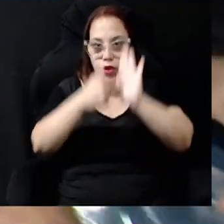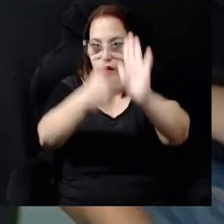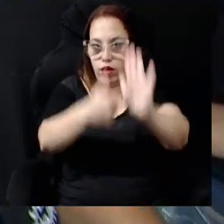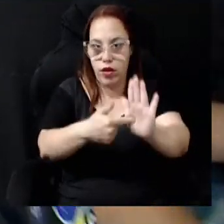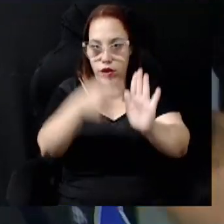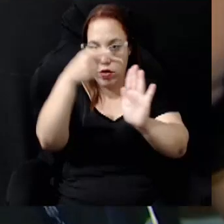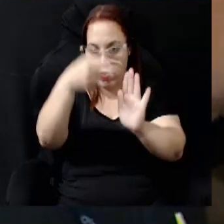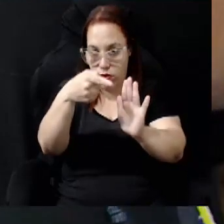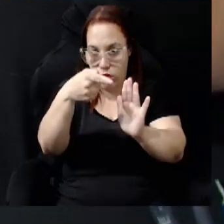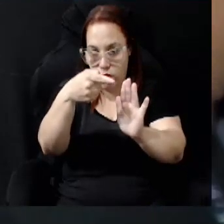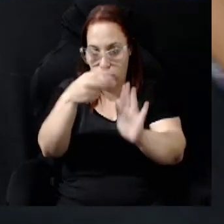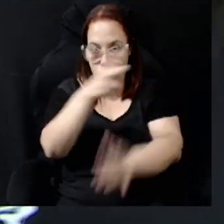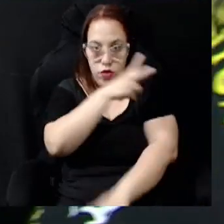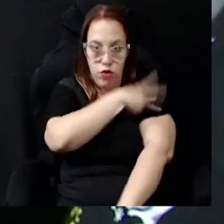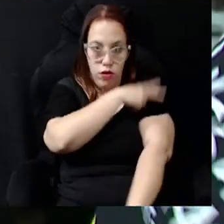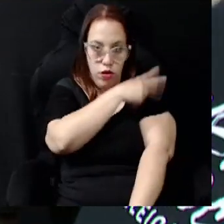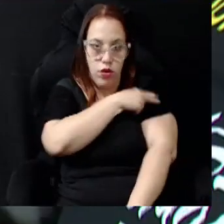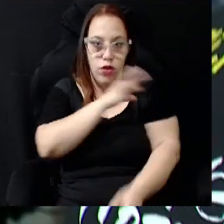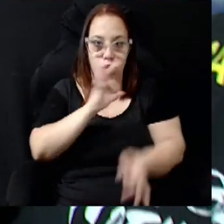chefe de cartório,